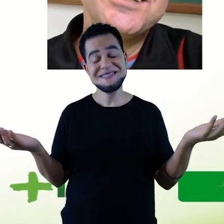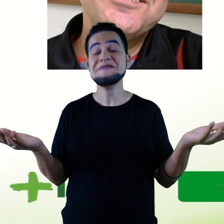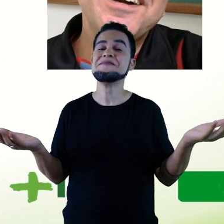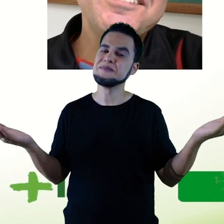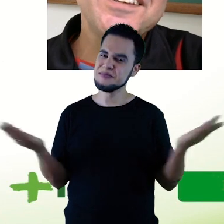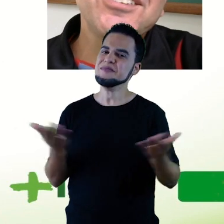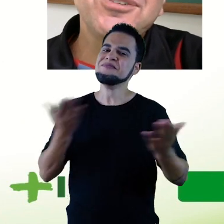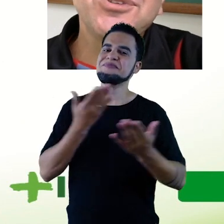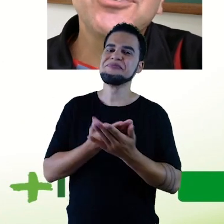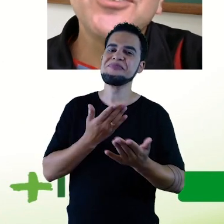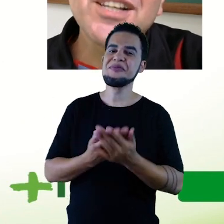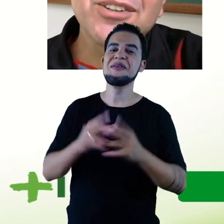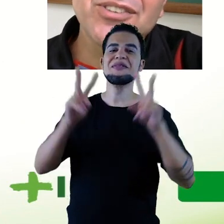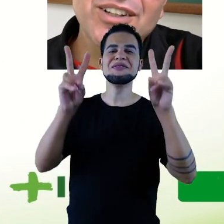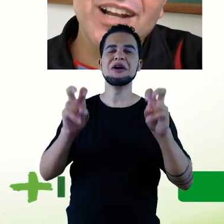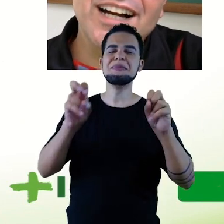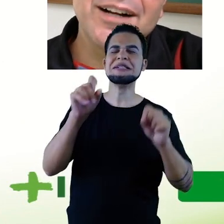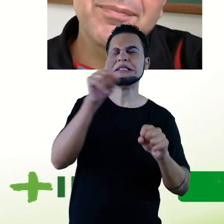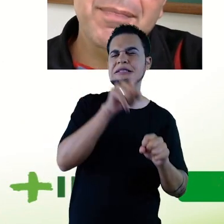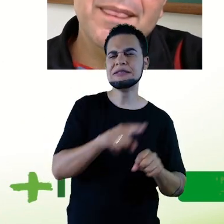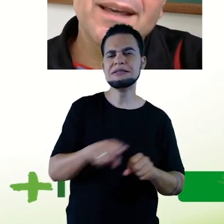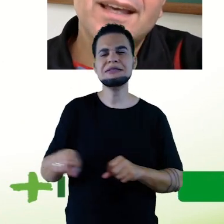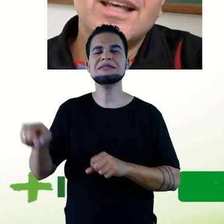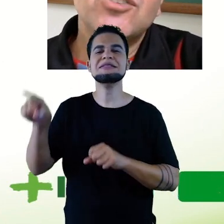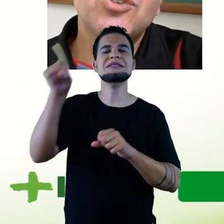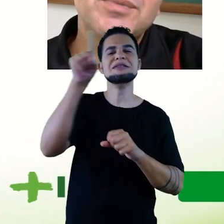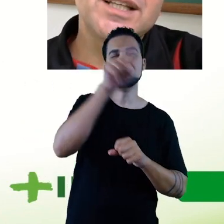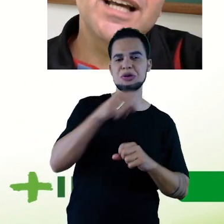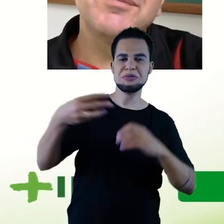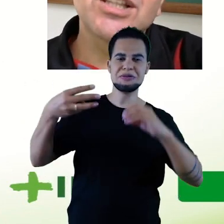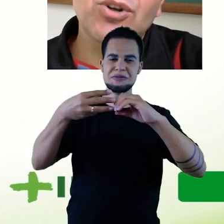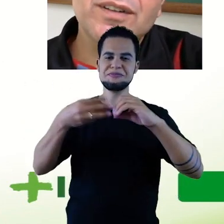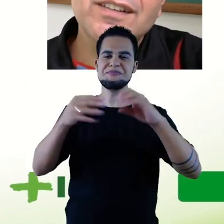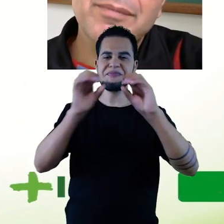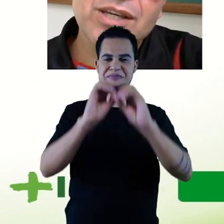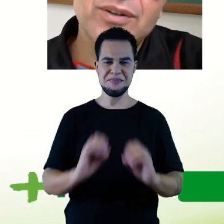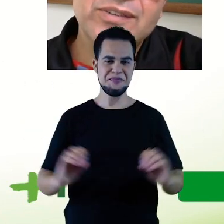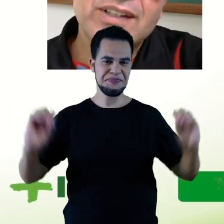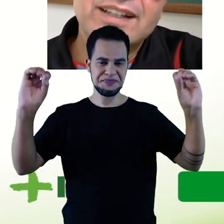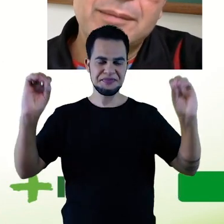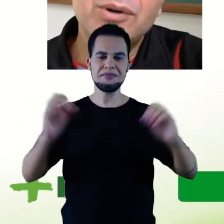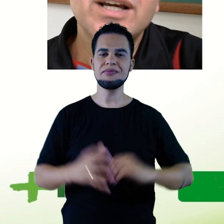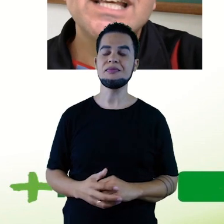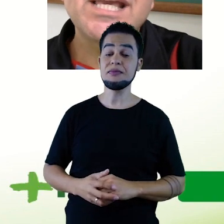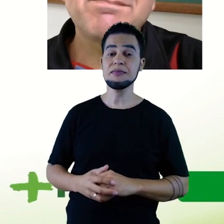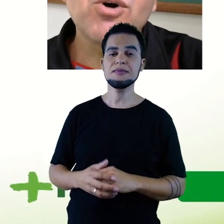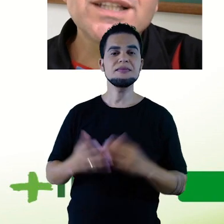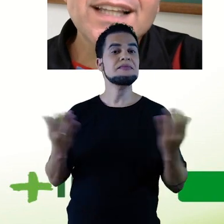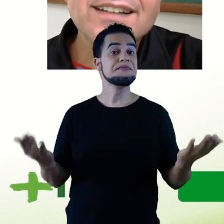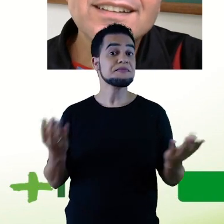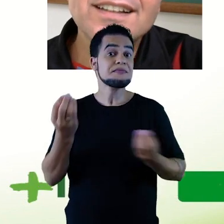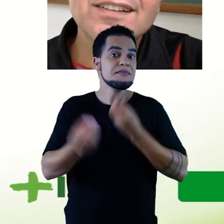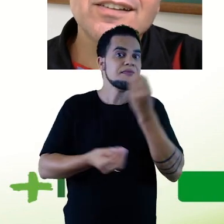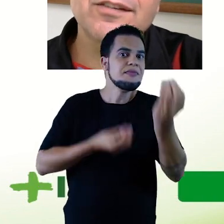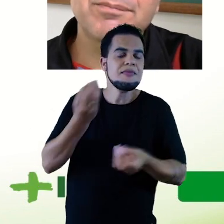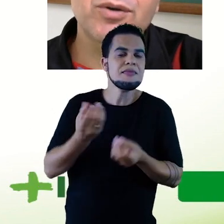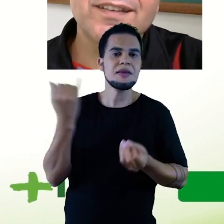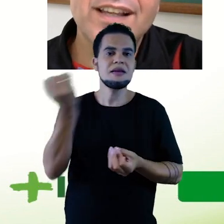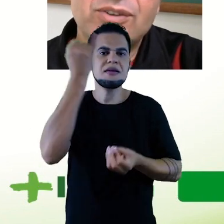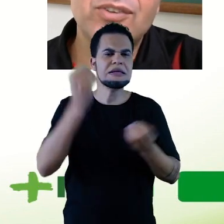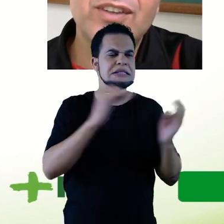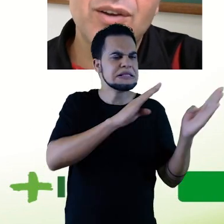A gente vai ver sobre o ciclo celular, né? Sobre a mitose e a meiose, tá bom? E a importância